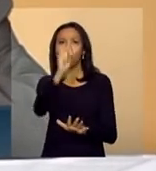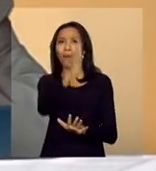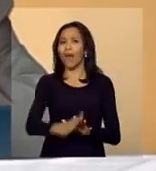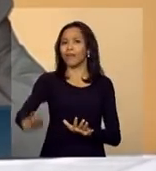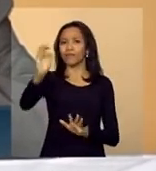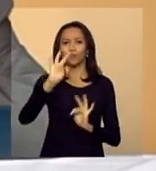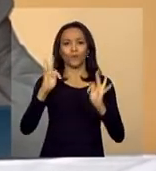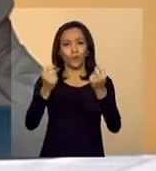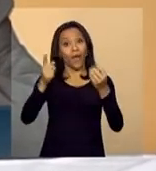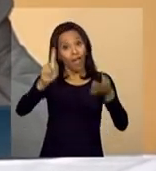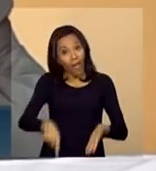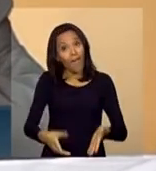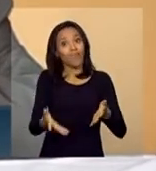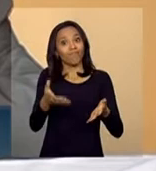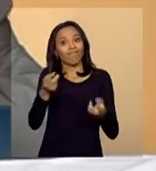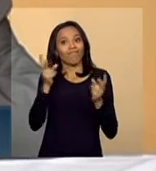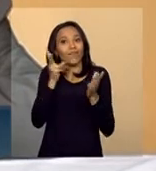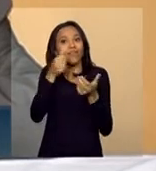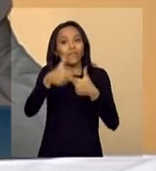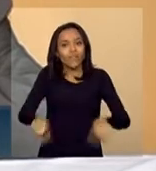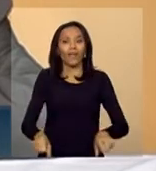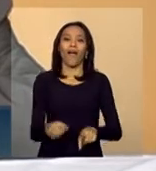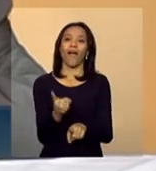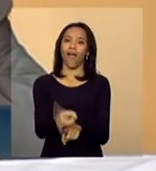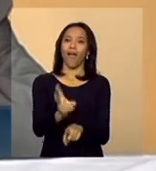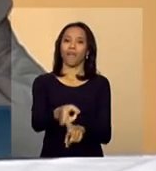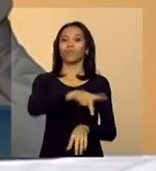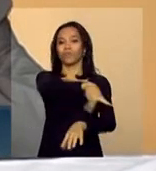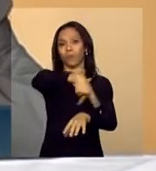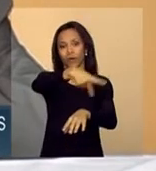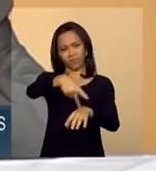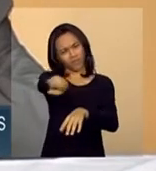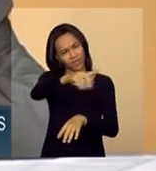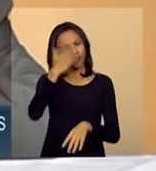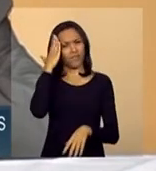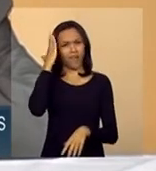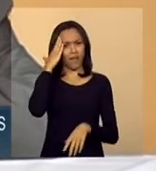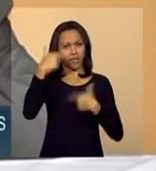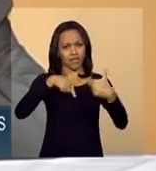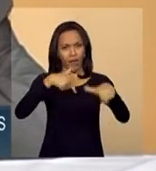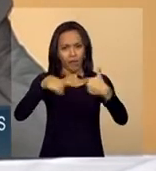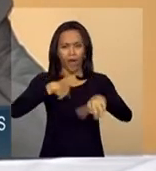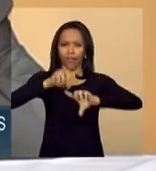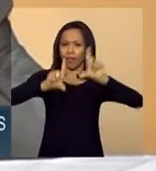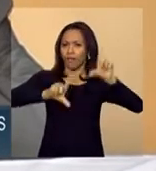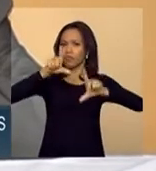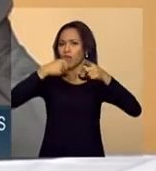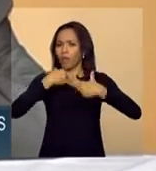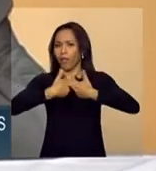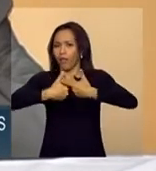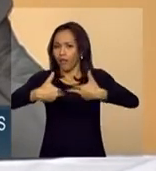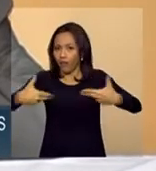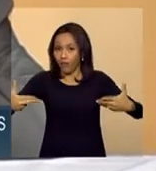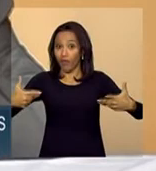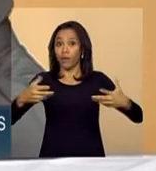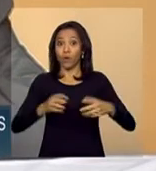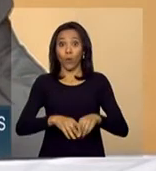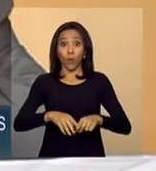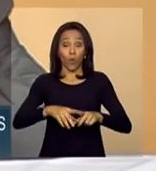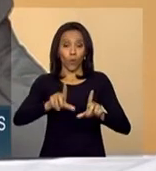legado, porque vocês sabem, vocês são do meio de mídia, né, o mídia, principalmente o vídeo, tem acelerado